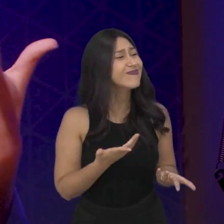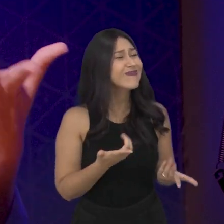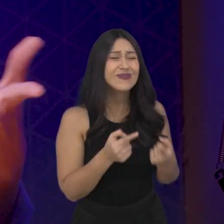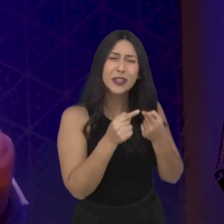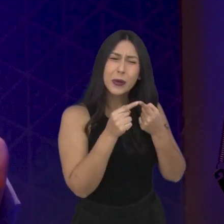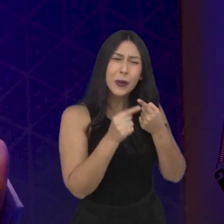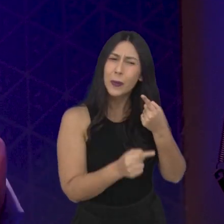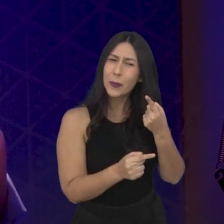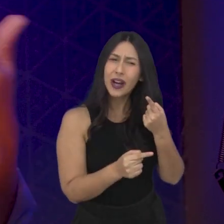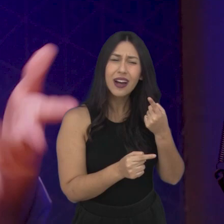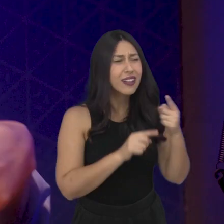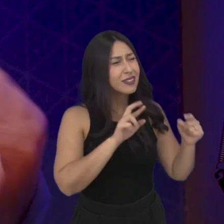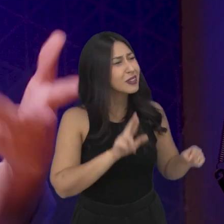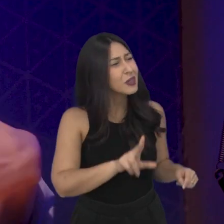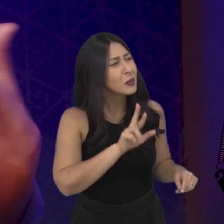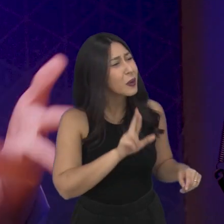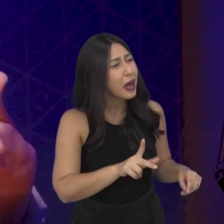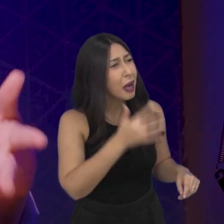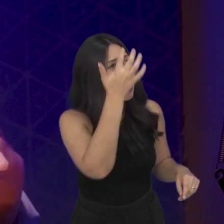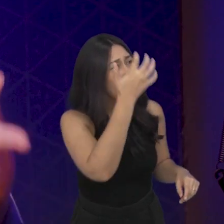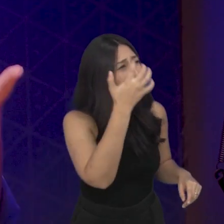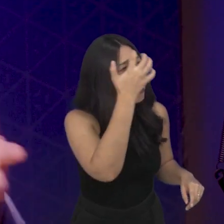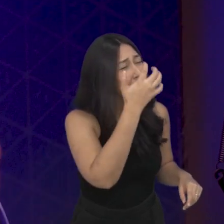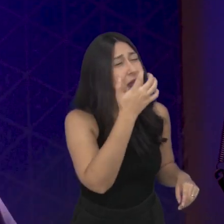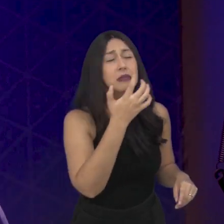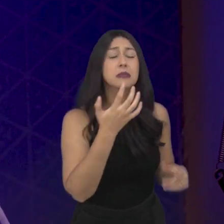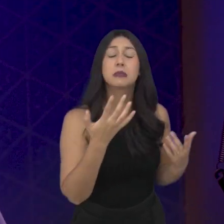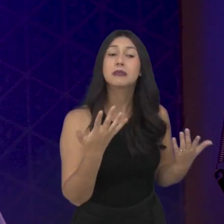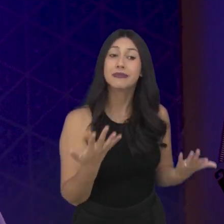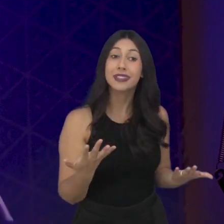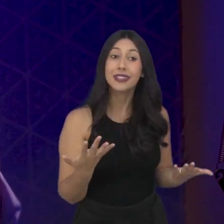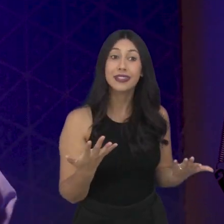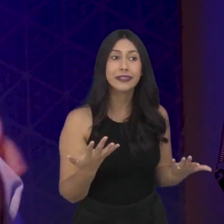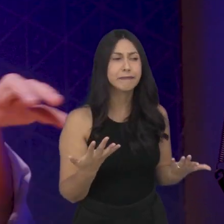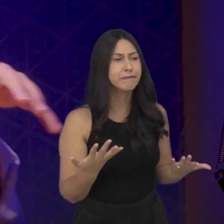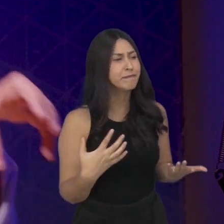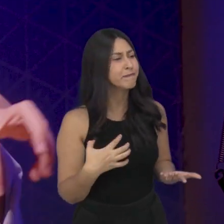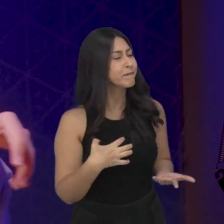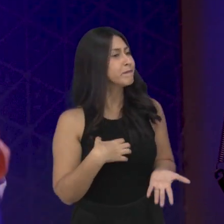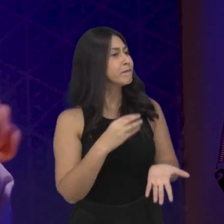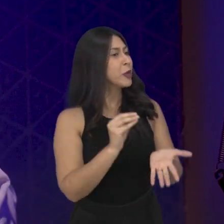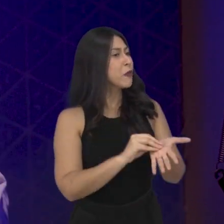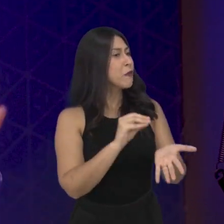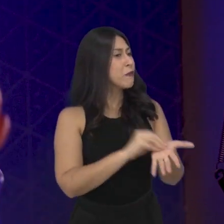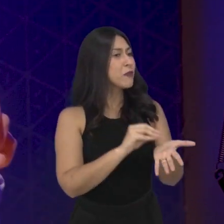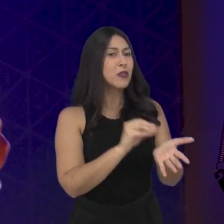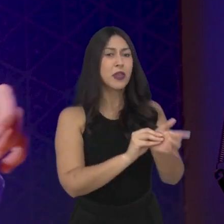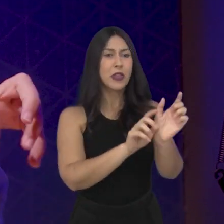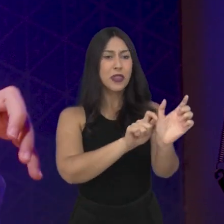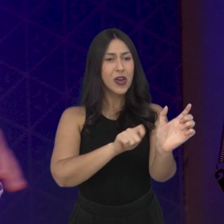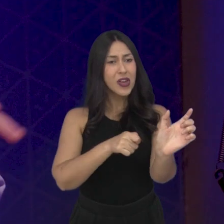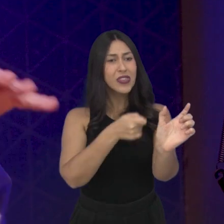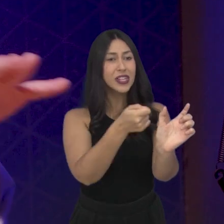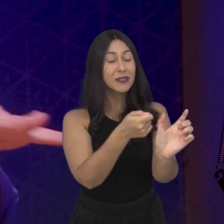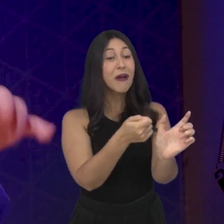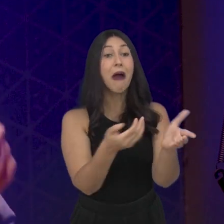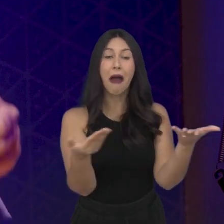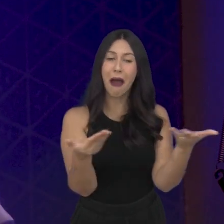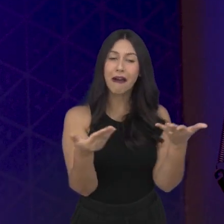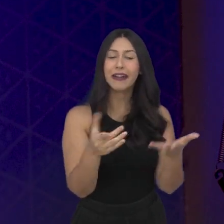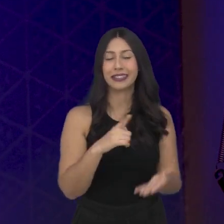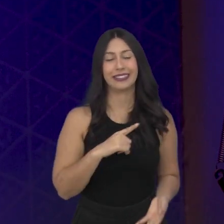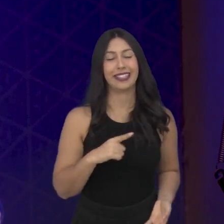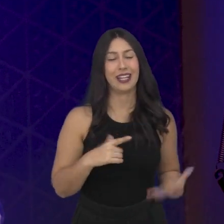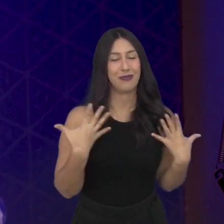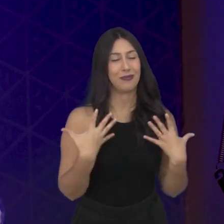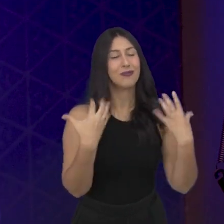mas não tem pessoas apaixonadas. Então, realmente é um buraco ali que é legal a gente ver a Healing Fiction aparecendo